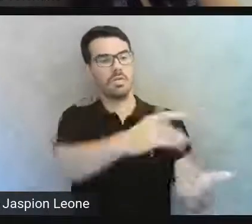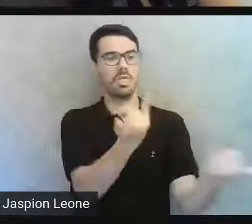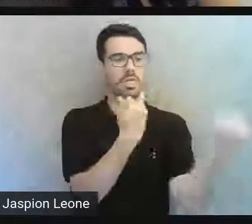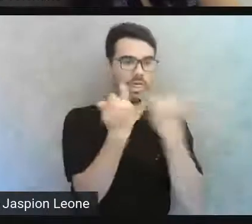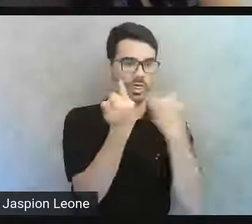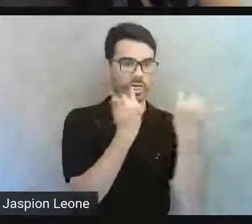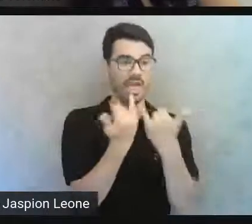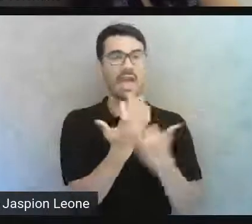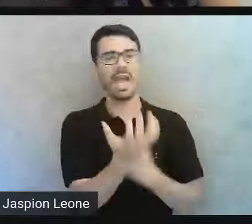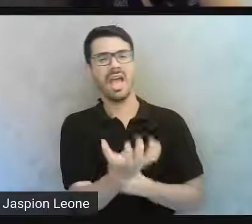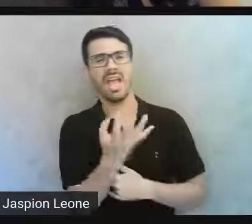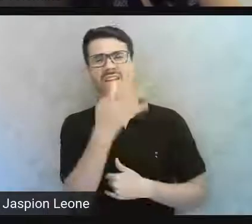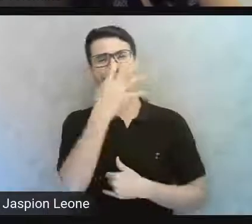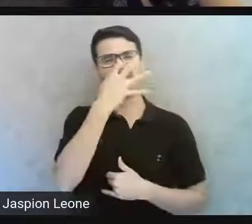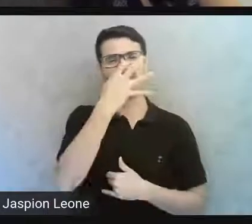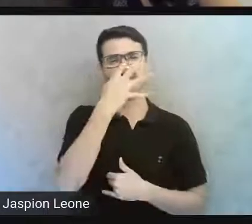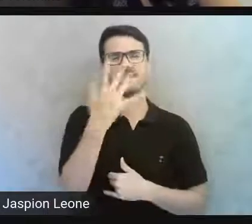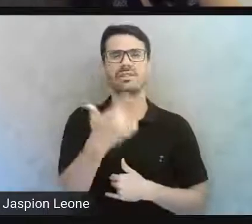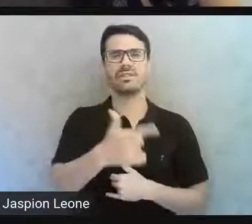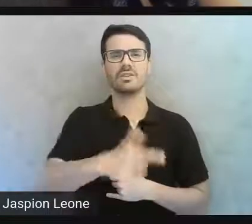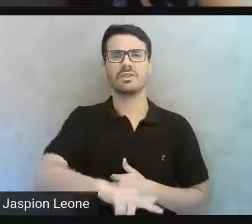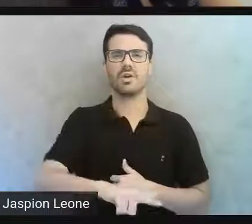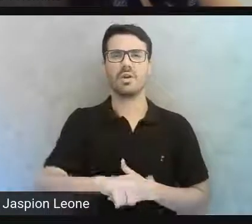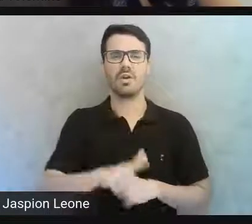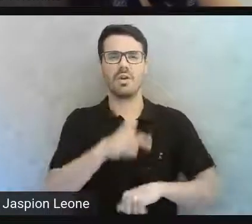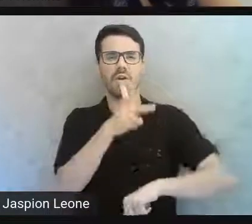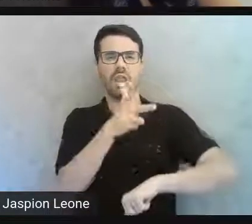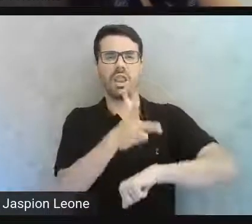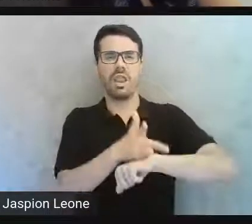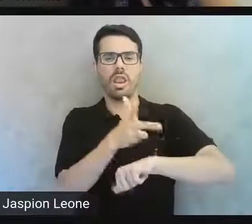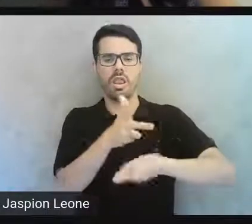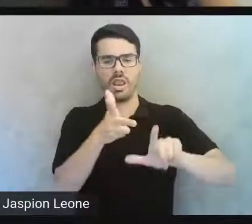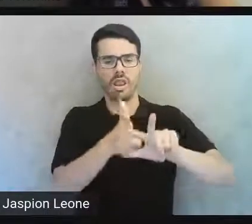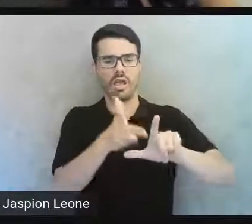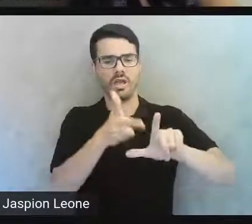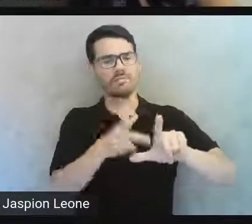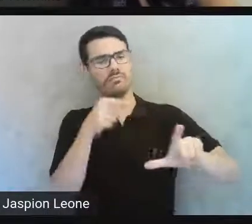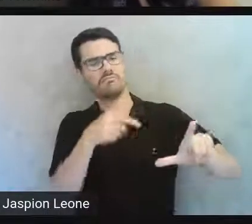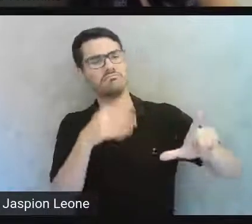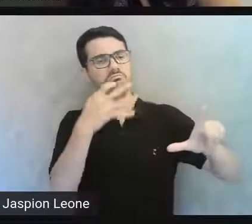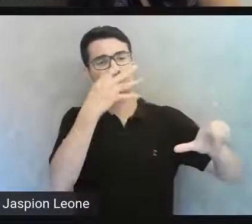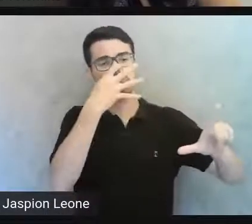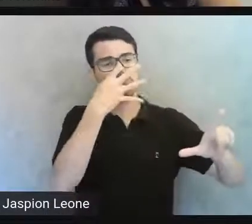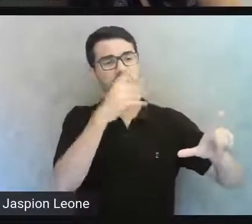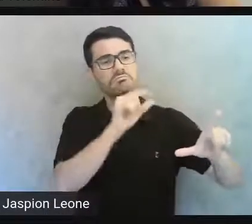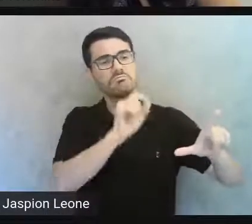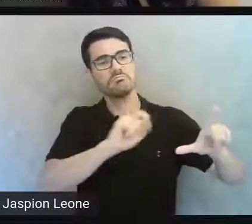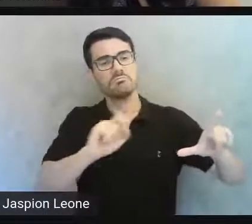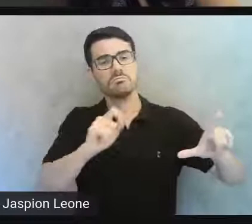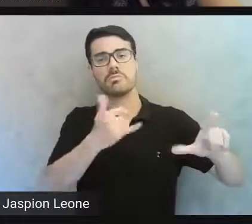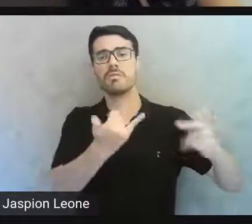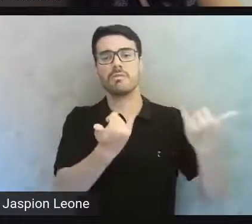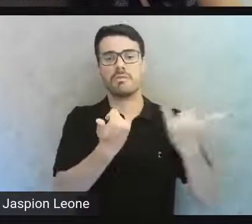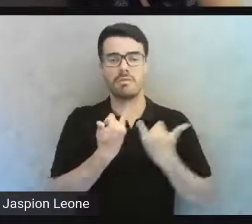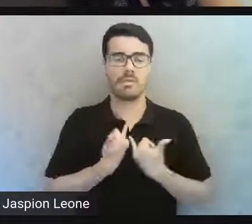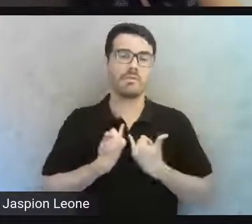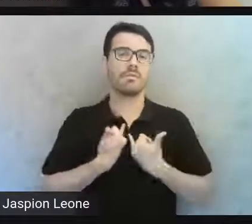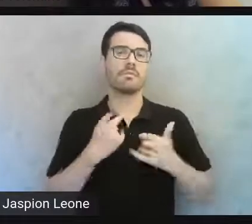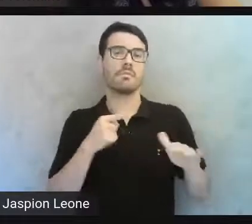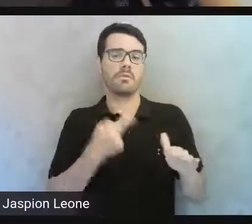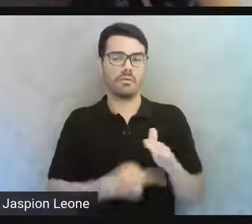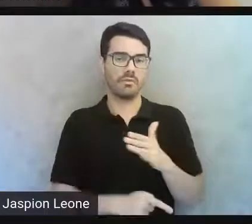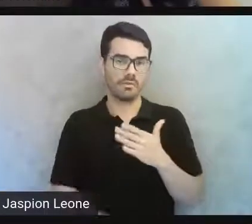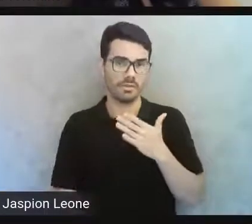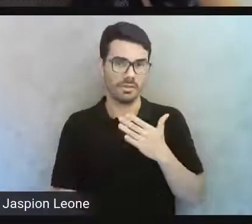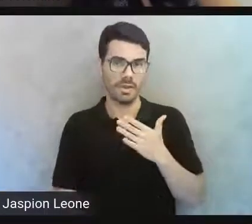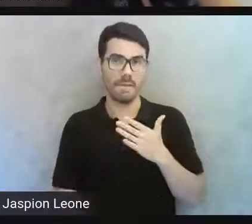quiser, assiste de novo a live, né? Vai pegando, anotando os pontos, né? Vai buscando essas informações, aprofundar nelas. E,